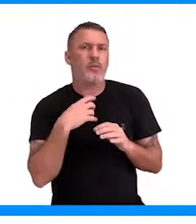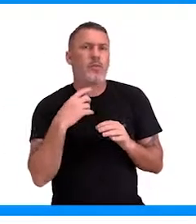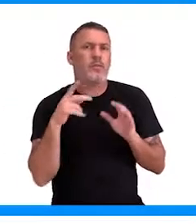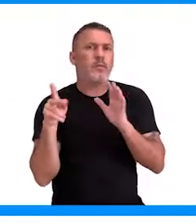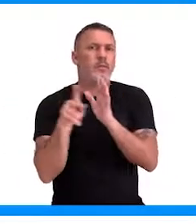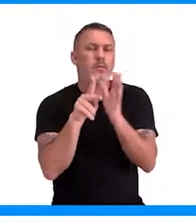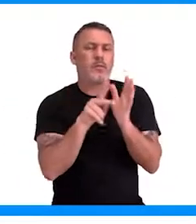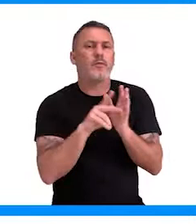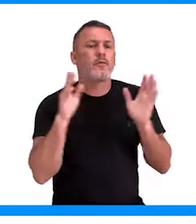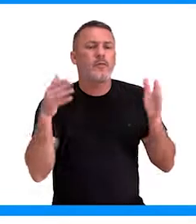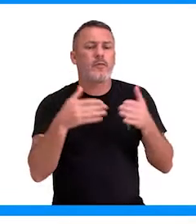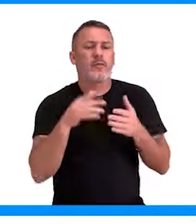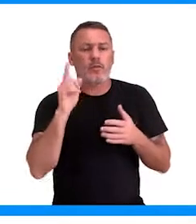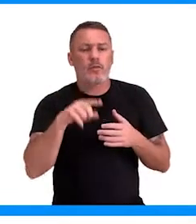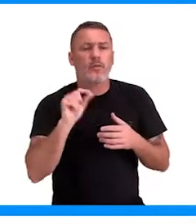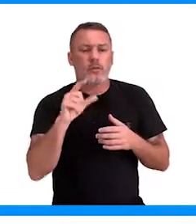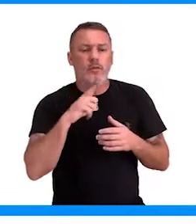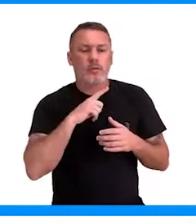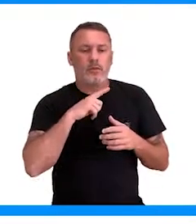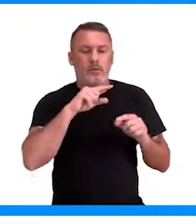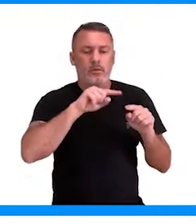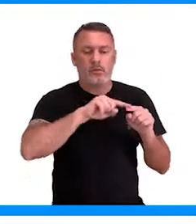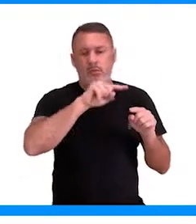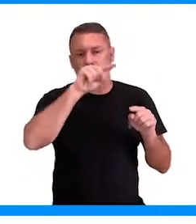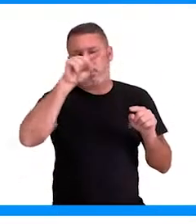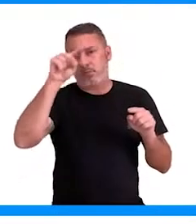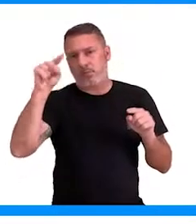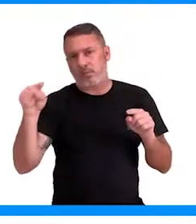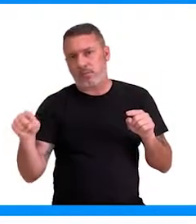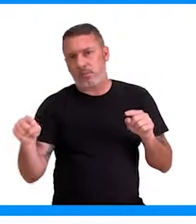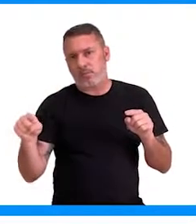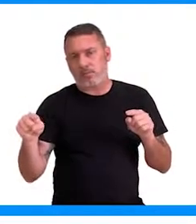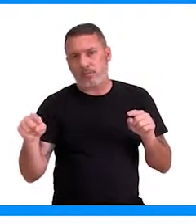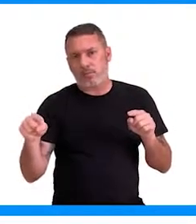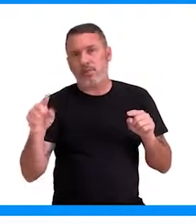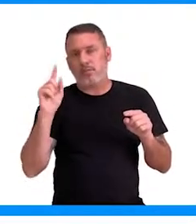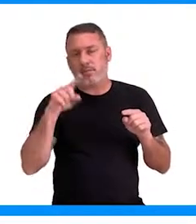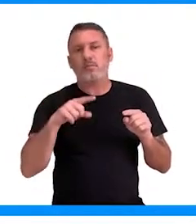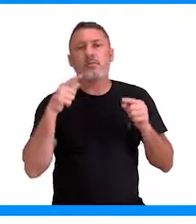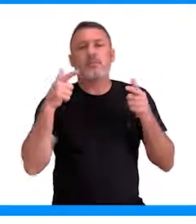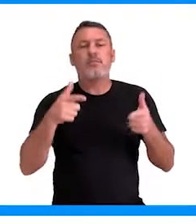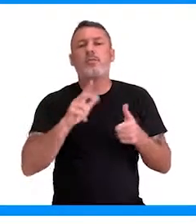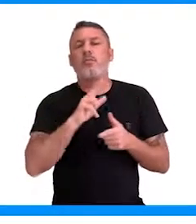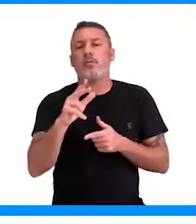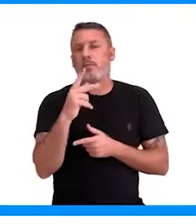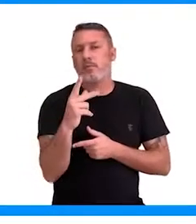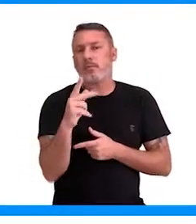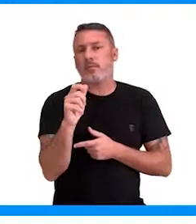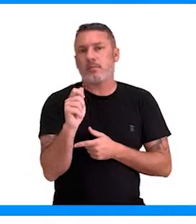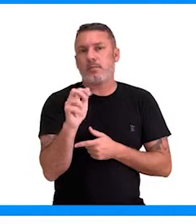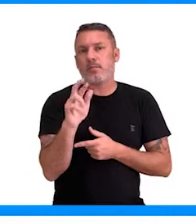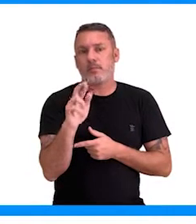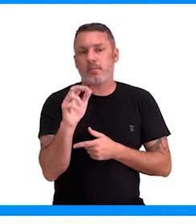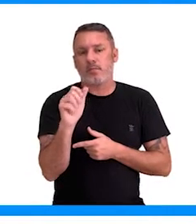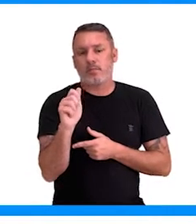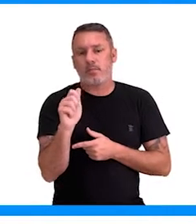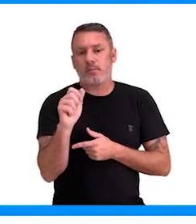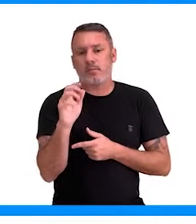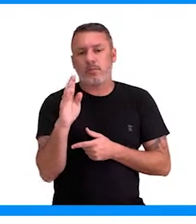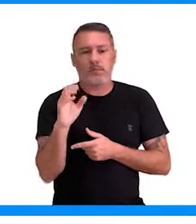a característica de executarem a trajetória parabólica, é uma parábola,